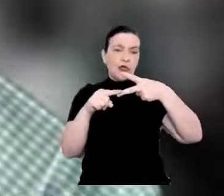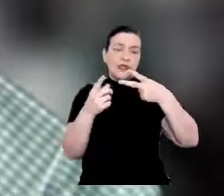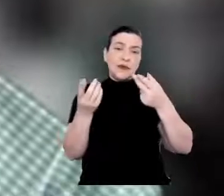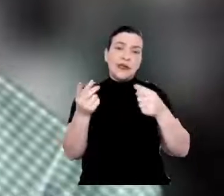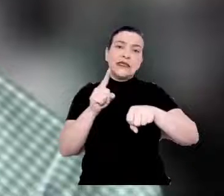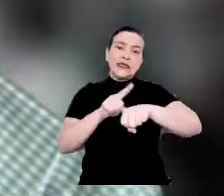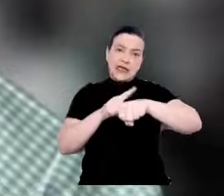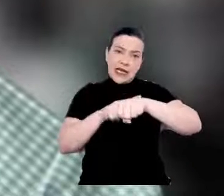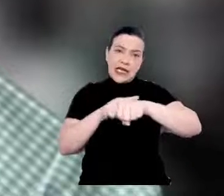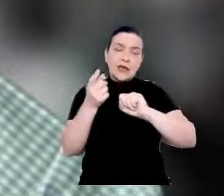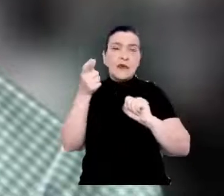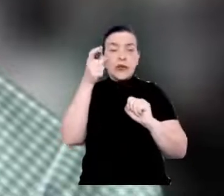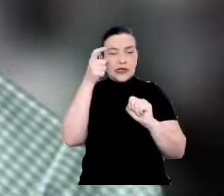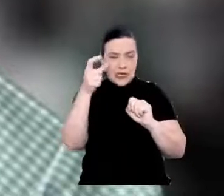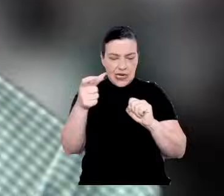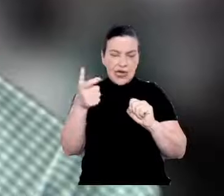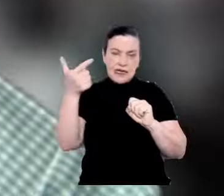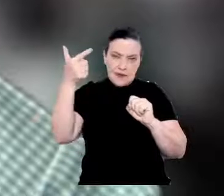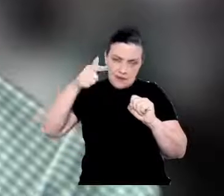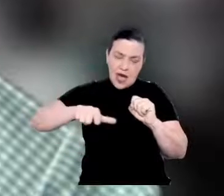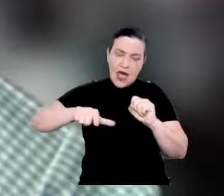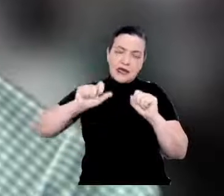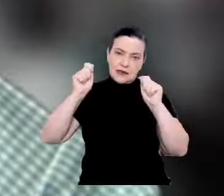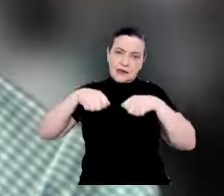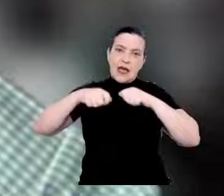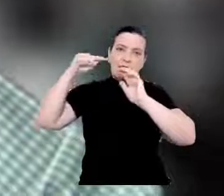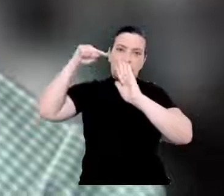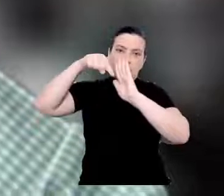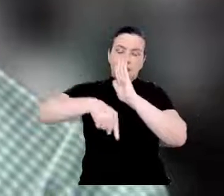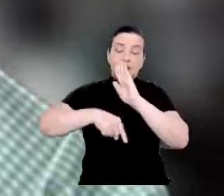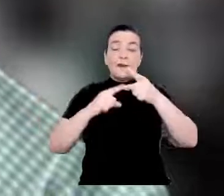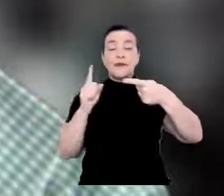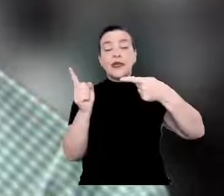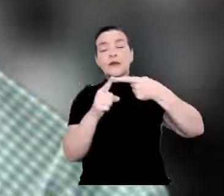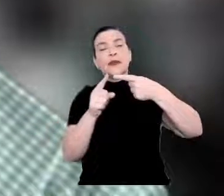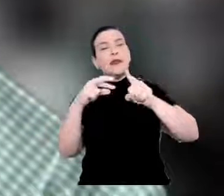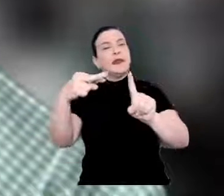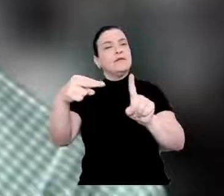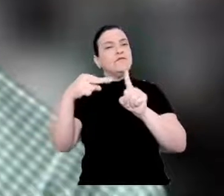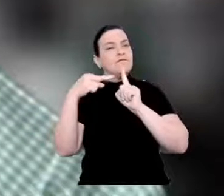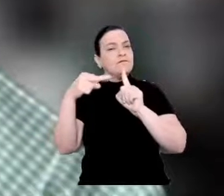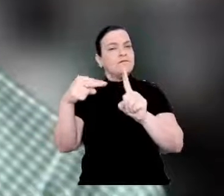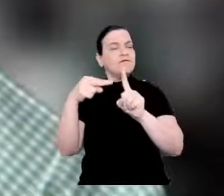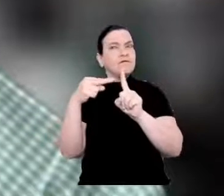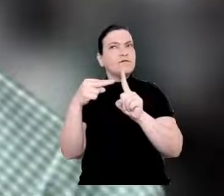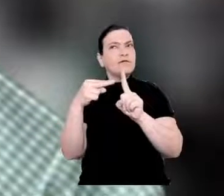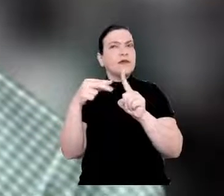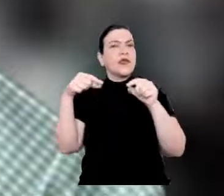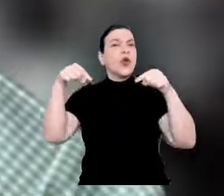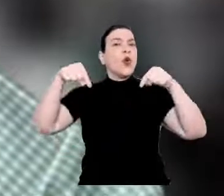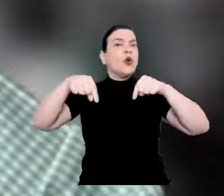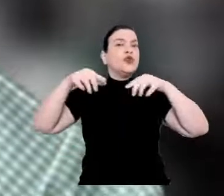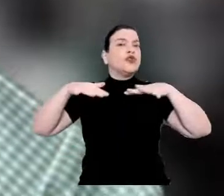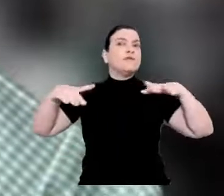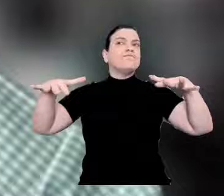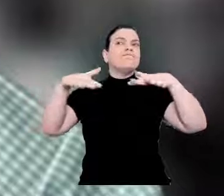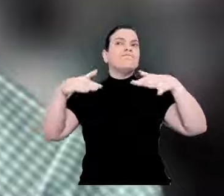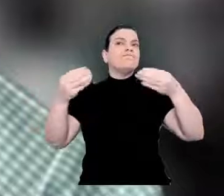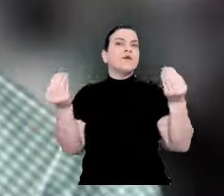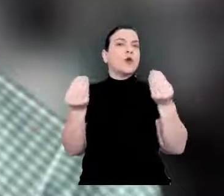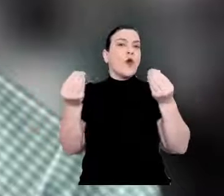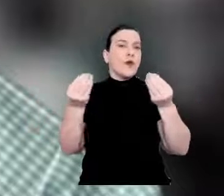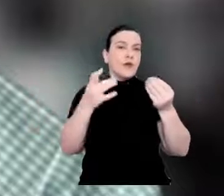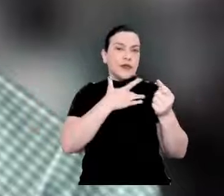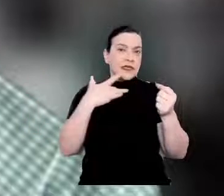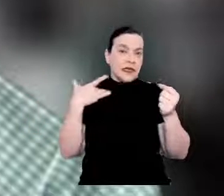nós aprofundamos no final. A primeira perspectiva, o foco será em que cenário nós estamos vivendo. E na